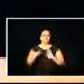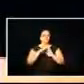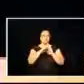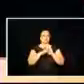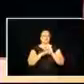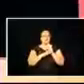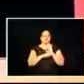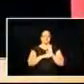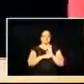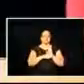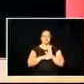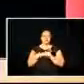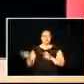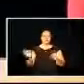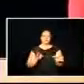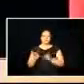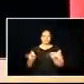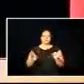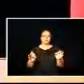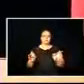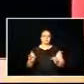de cargos.